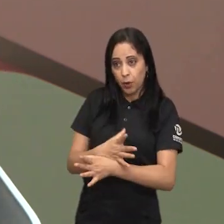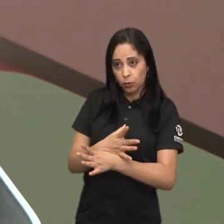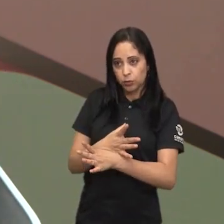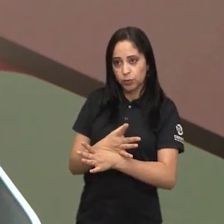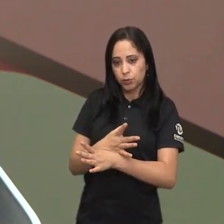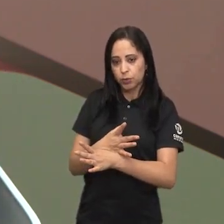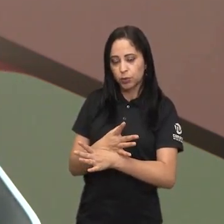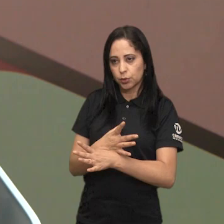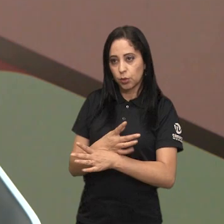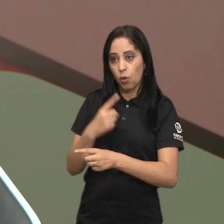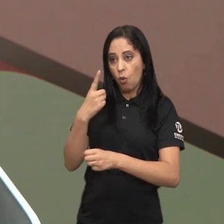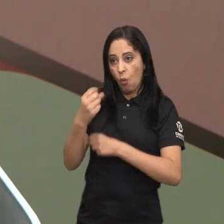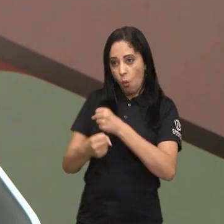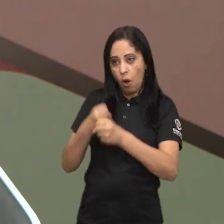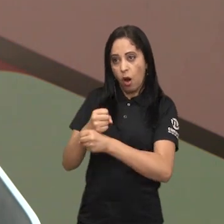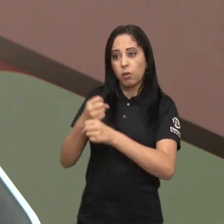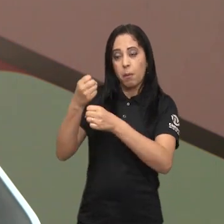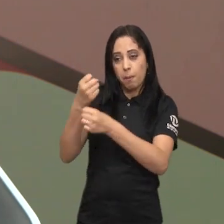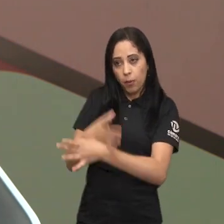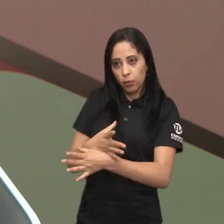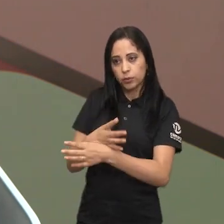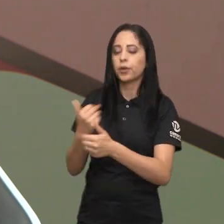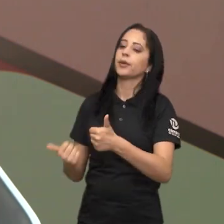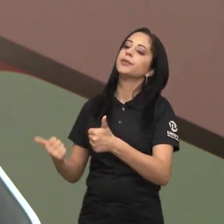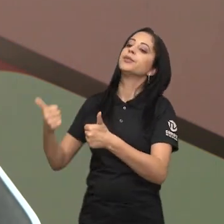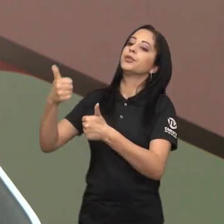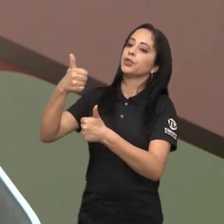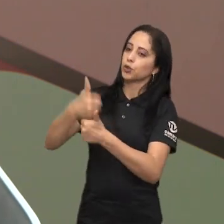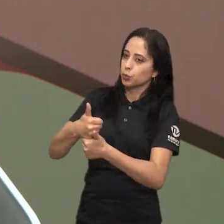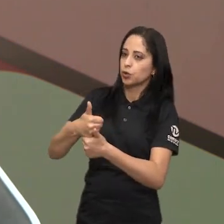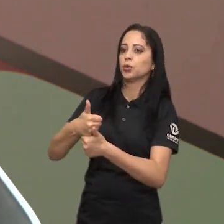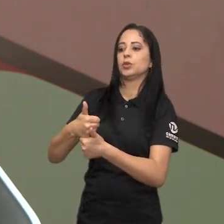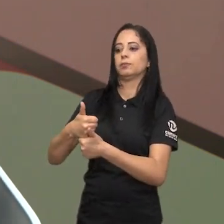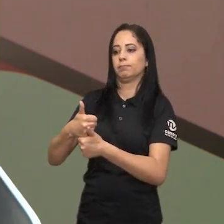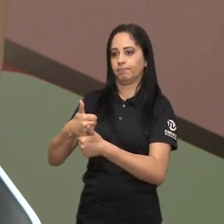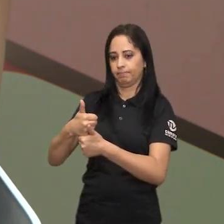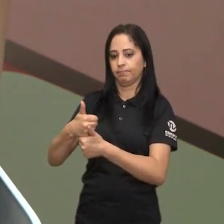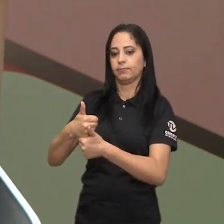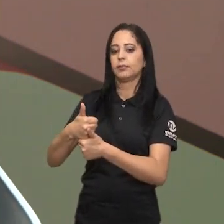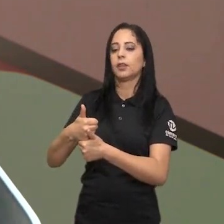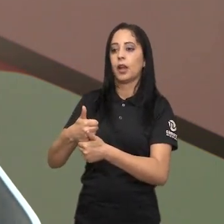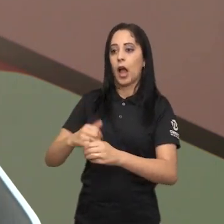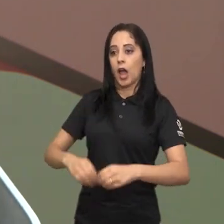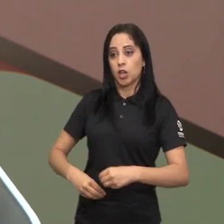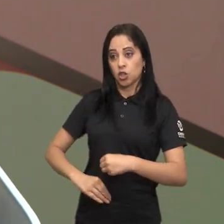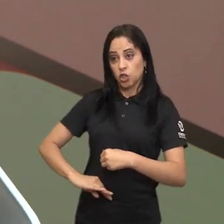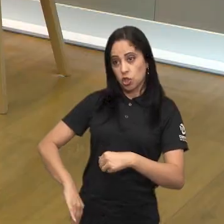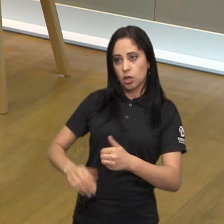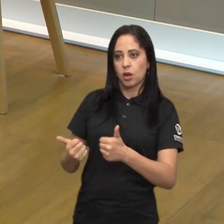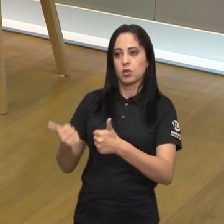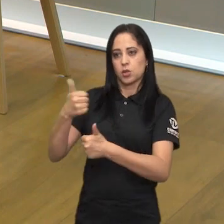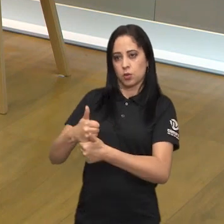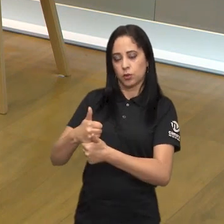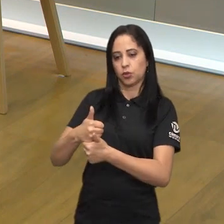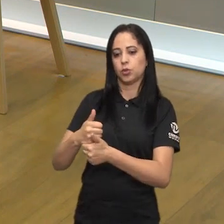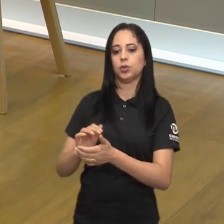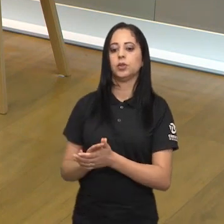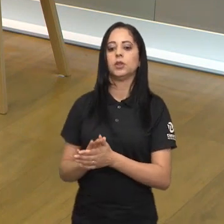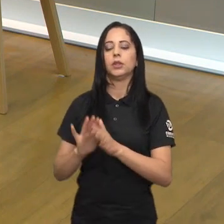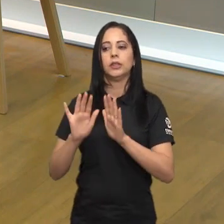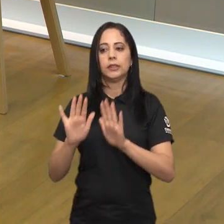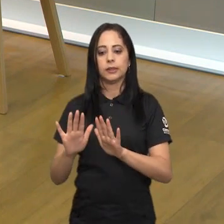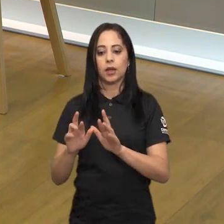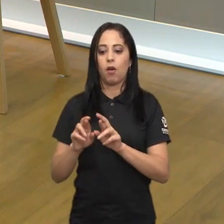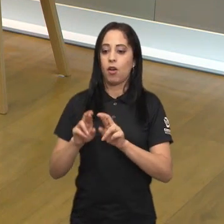esse tubinho não é absorvido, e aí é necessário a retirada dele para colocar o outro. Né?